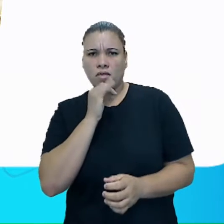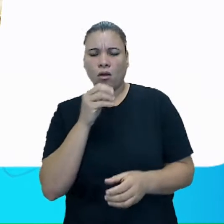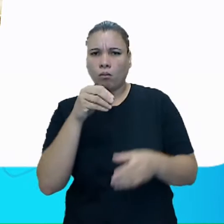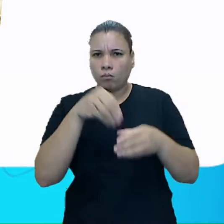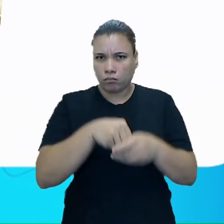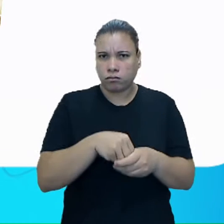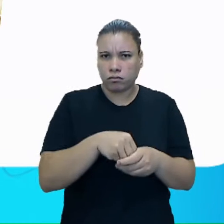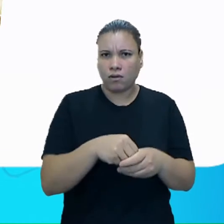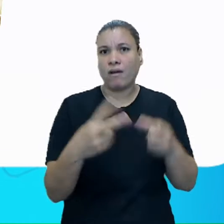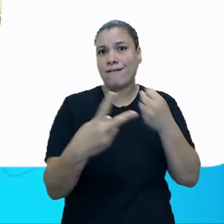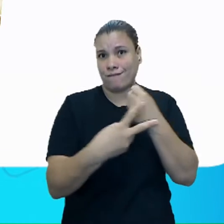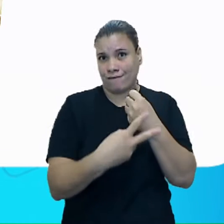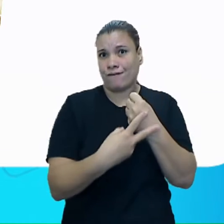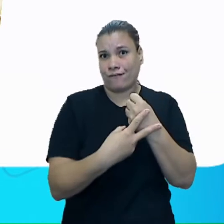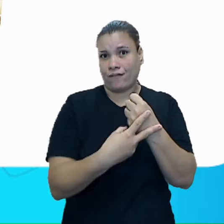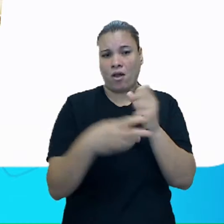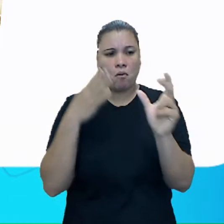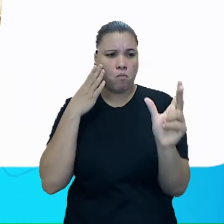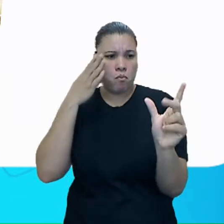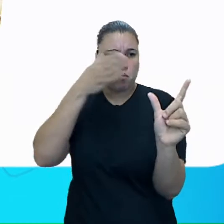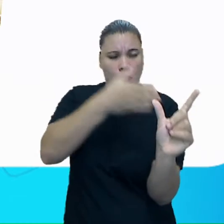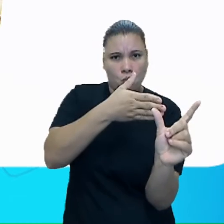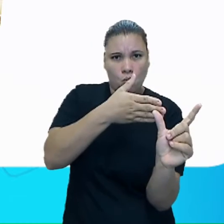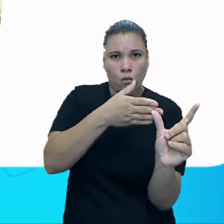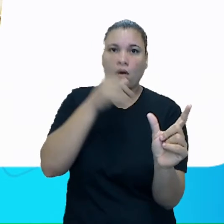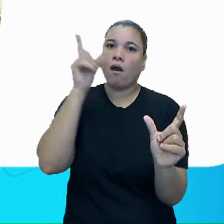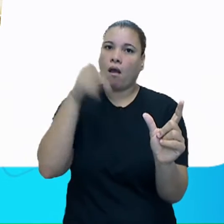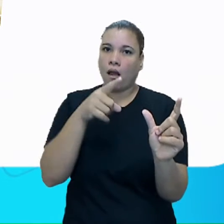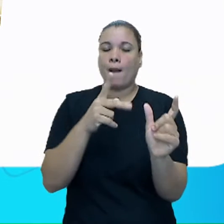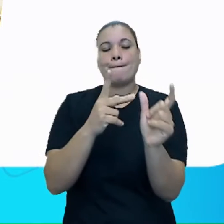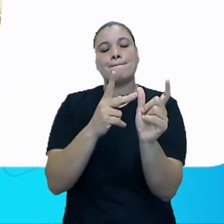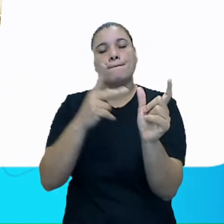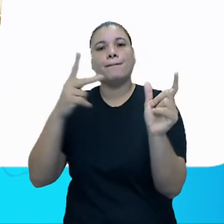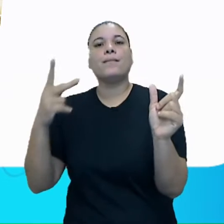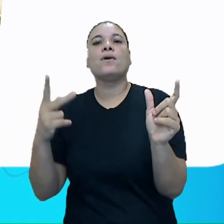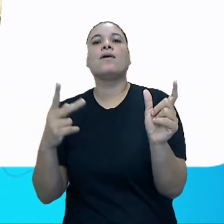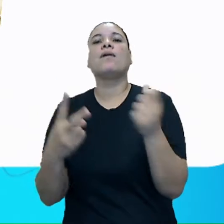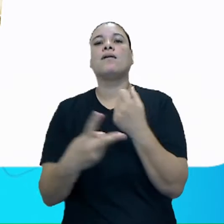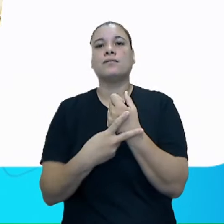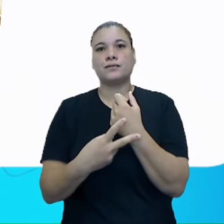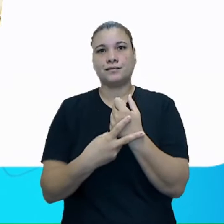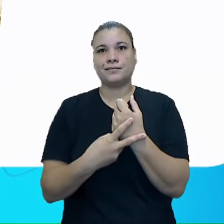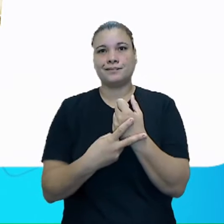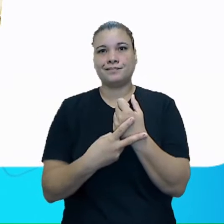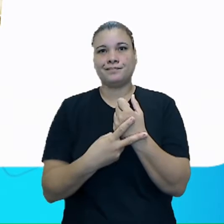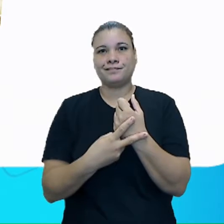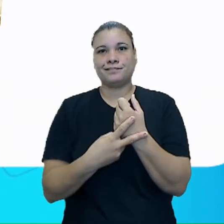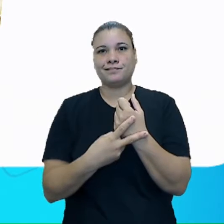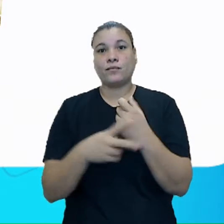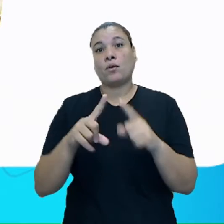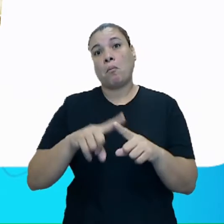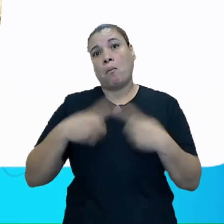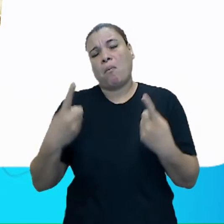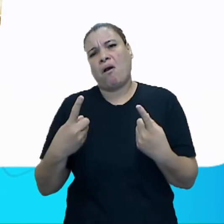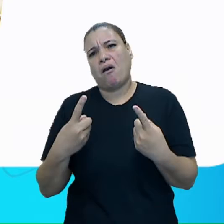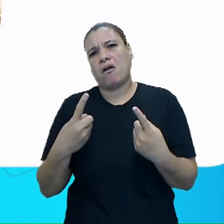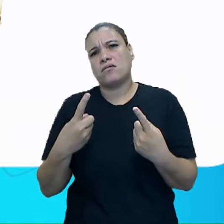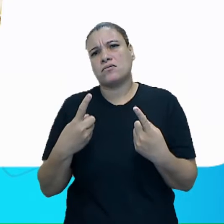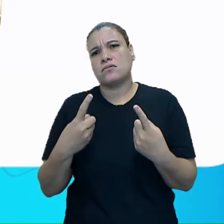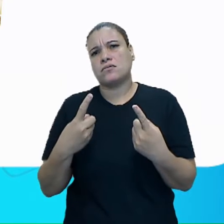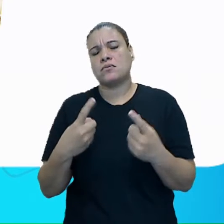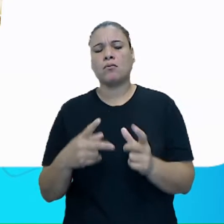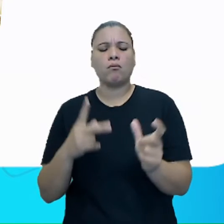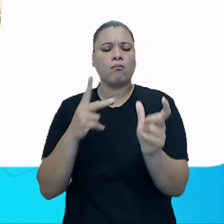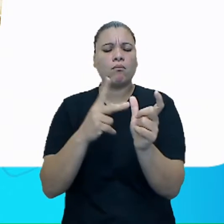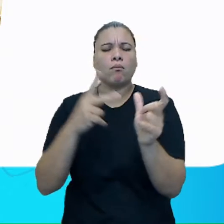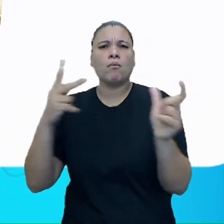ser predicado verbal, que é assunto da nossa aula hoje. Agora, lá no nominal refere-se ao quê? Nome. Então, se no